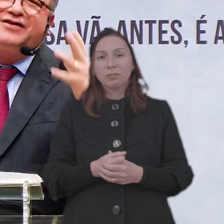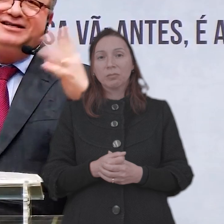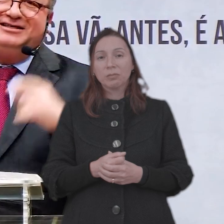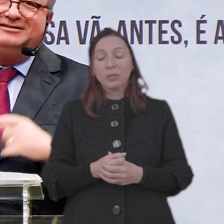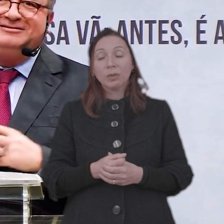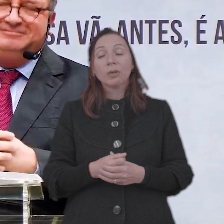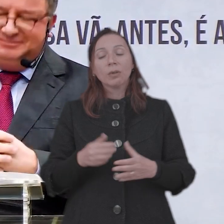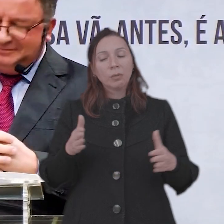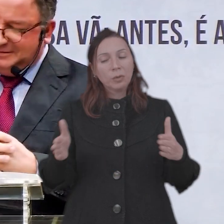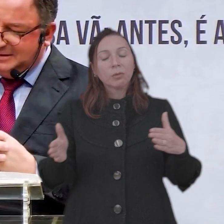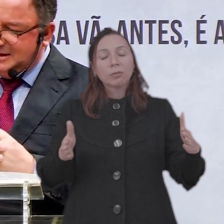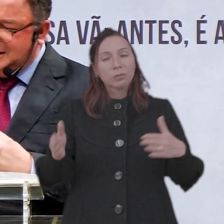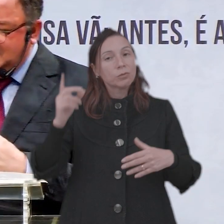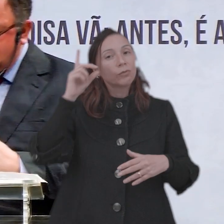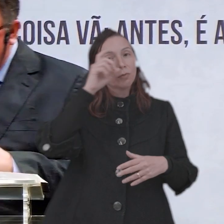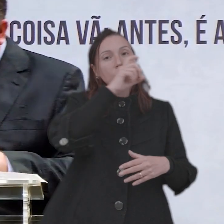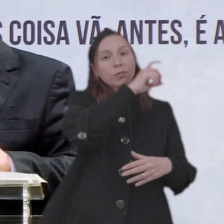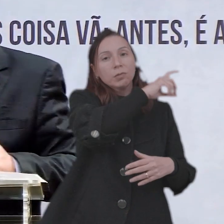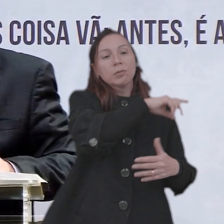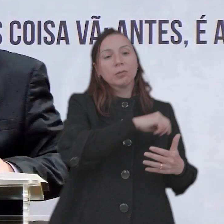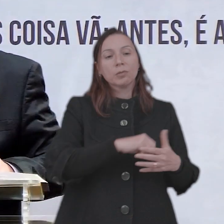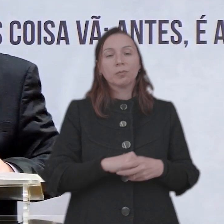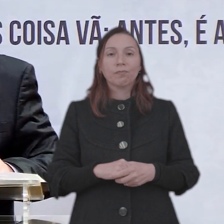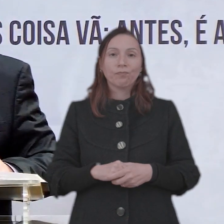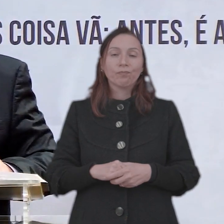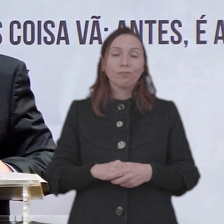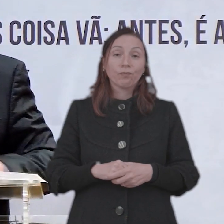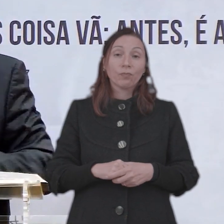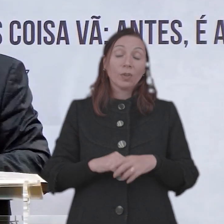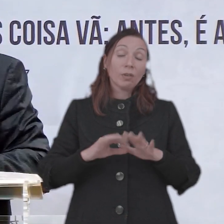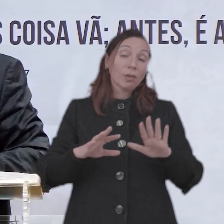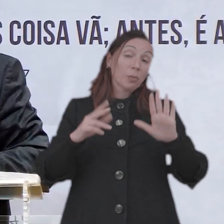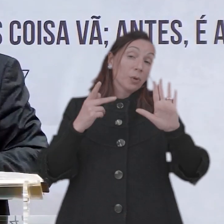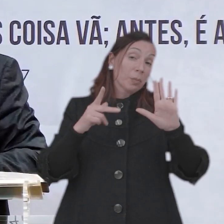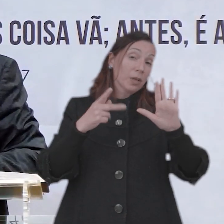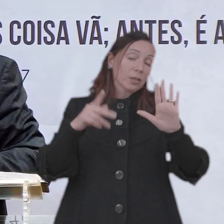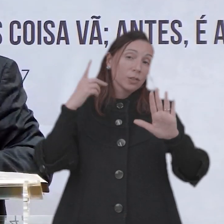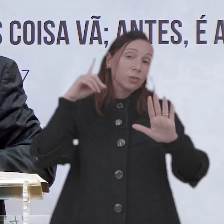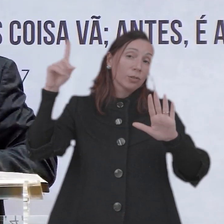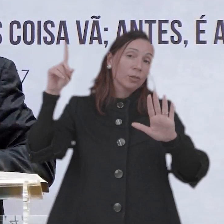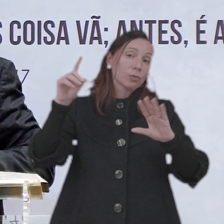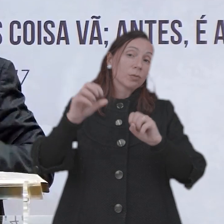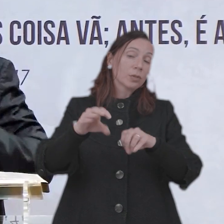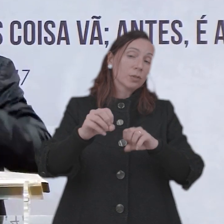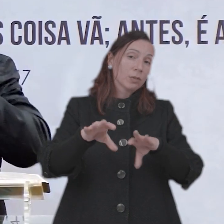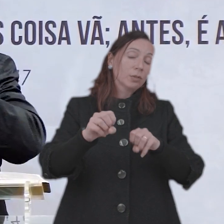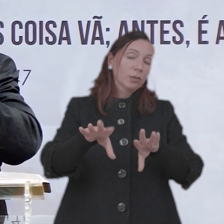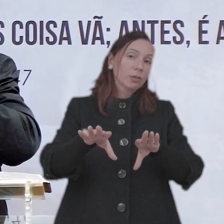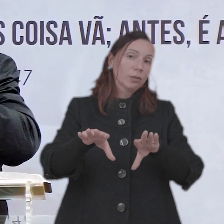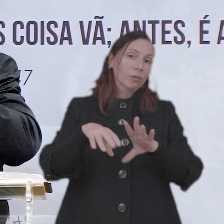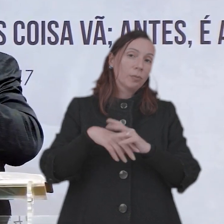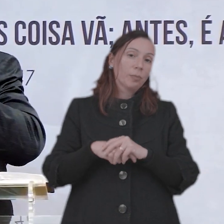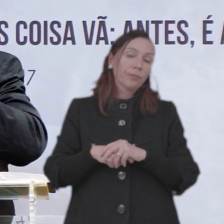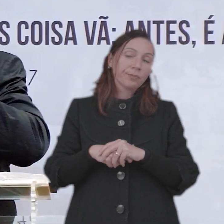Tempos difíceis. E essa promessa de Deus nos ensina